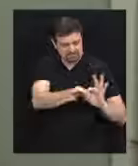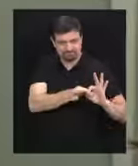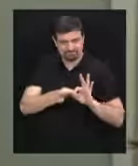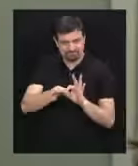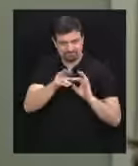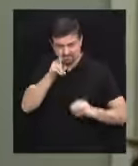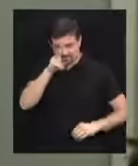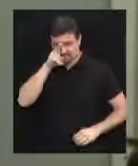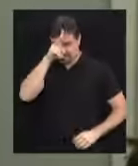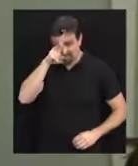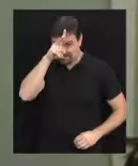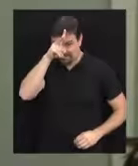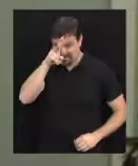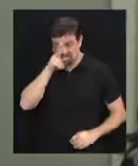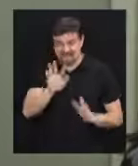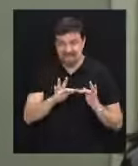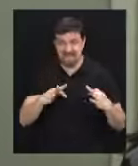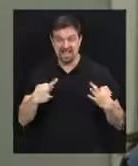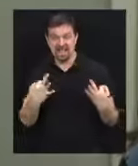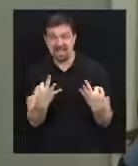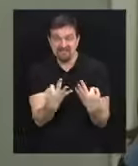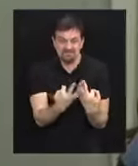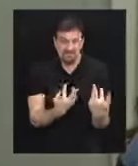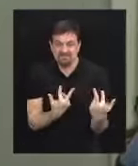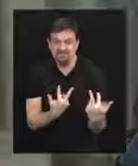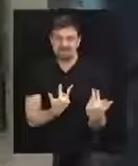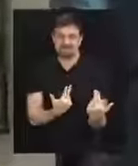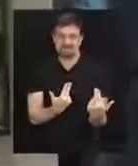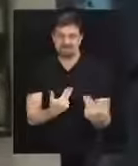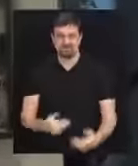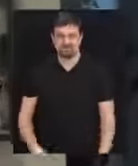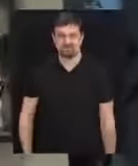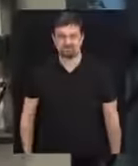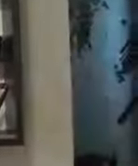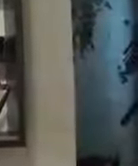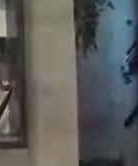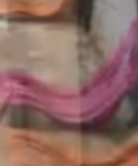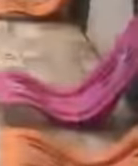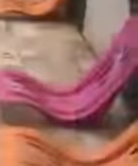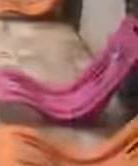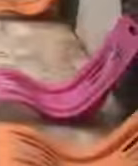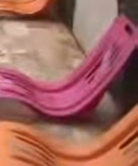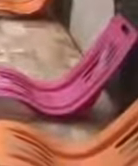amizade e fortalecer o vínculo entre a família Jackson, né?